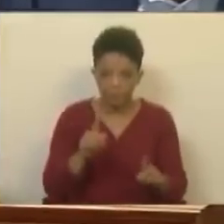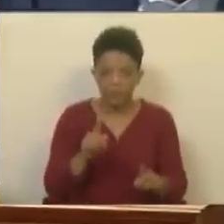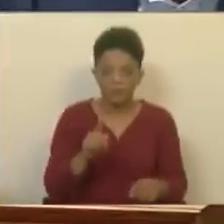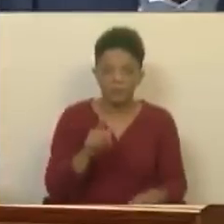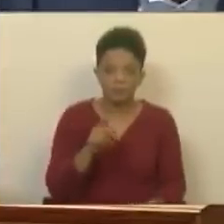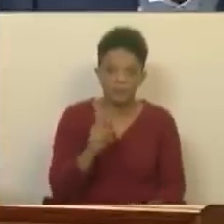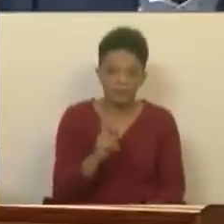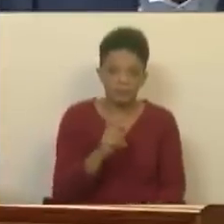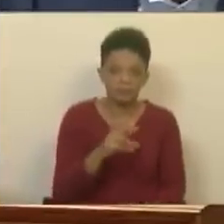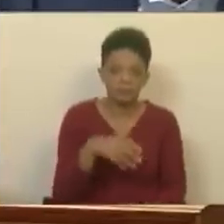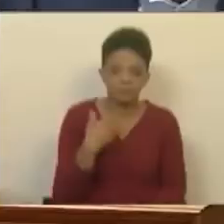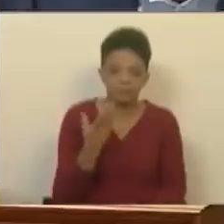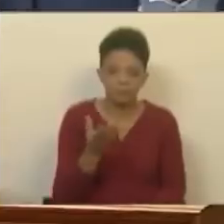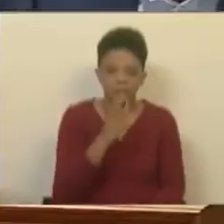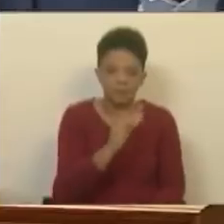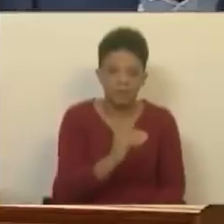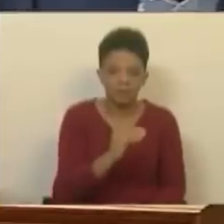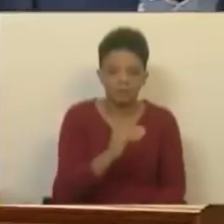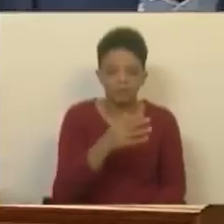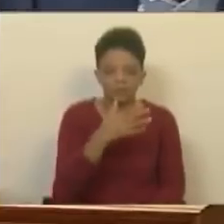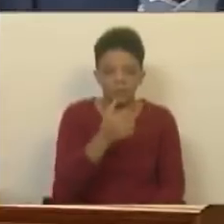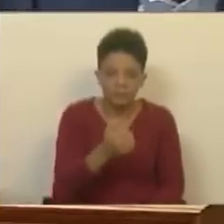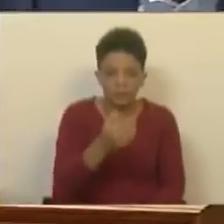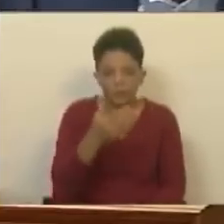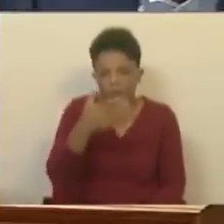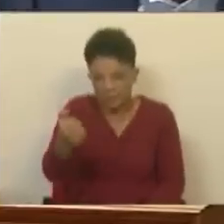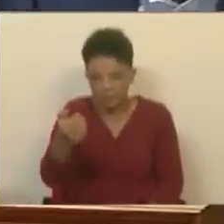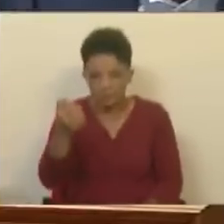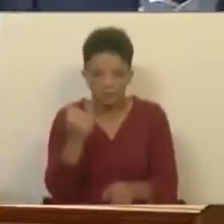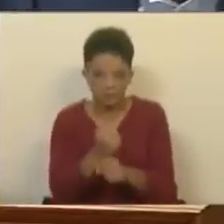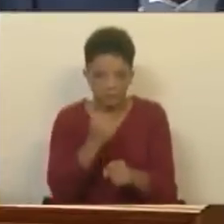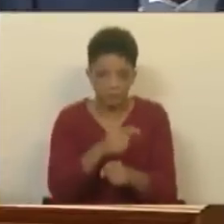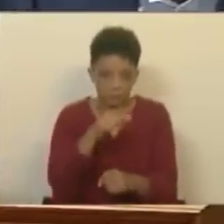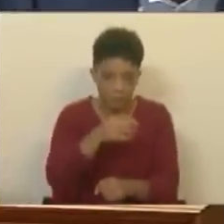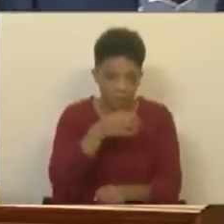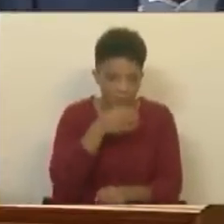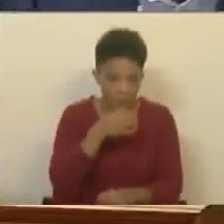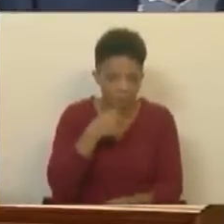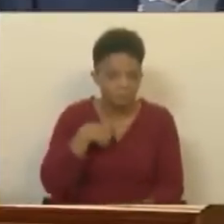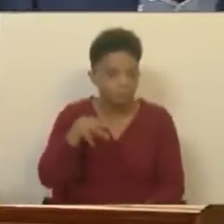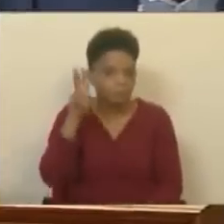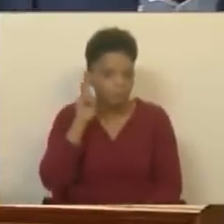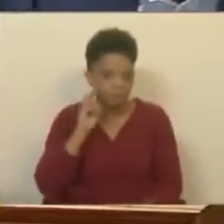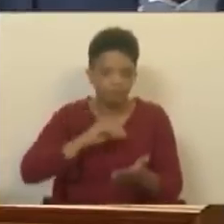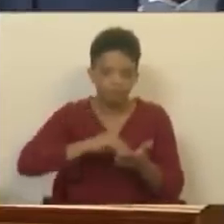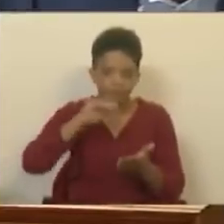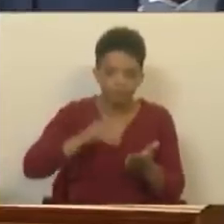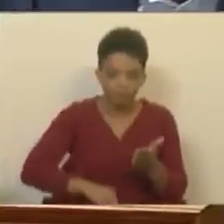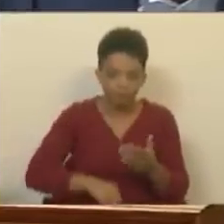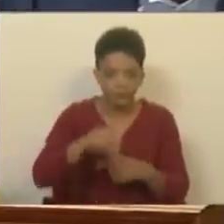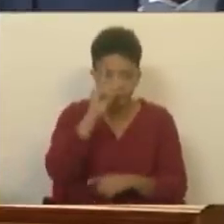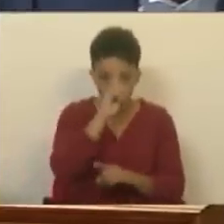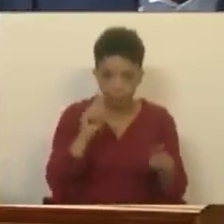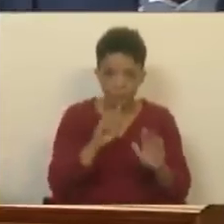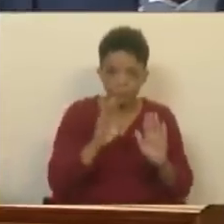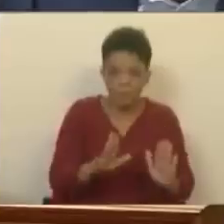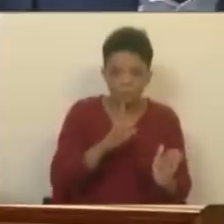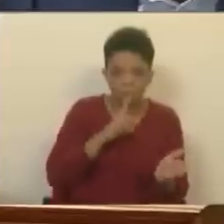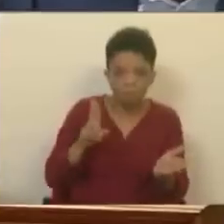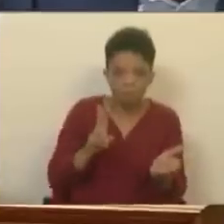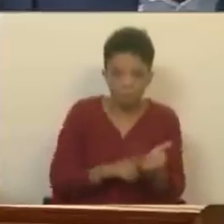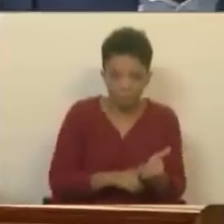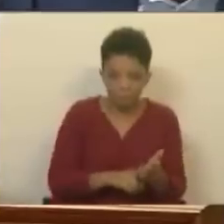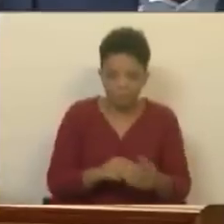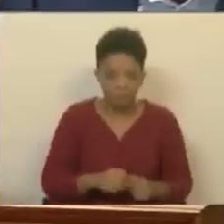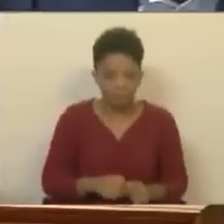de 5 10 15 ou antes de serviço ou fiz referência também a ouvir a vinculação prescentes a verdade é que não vai